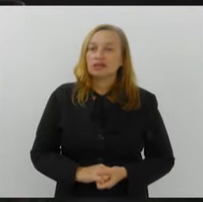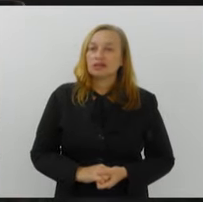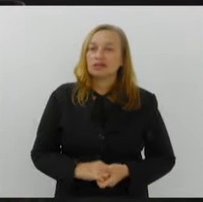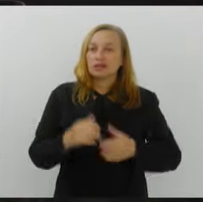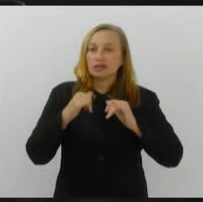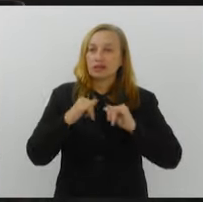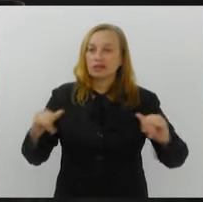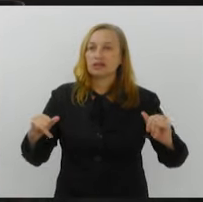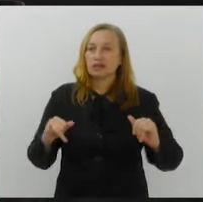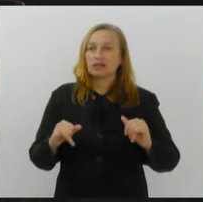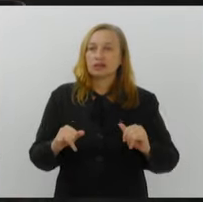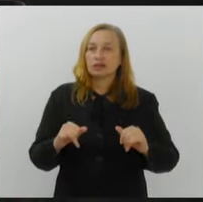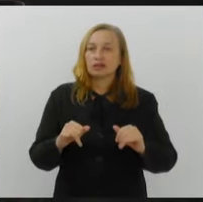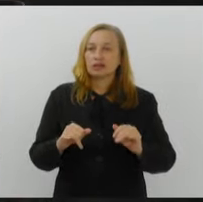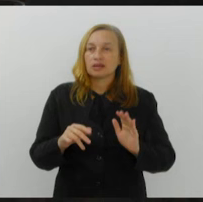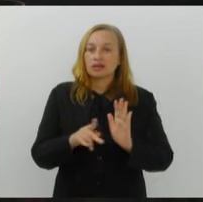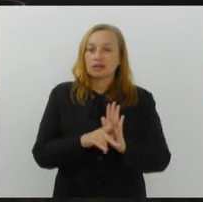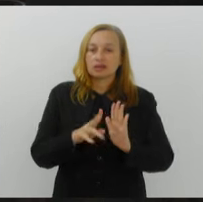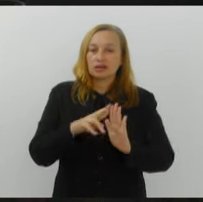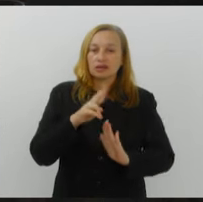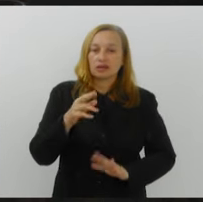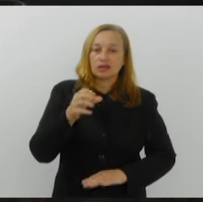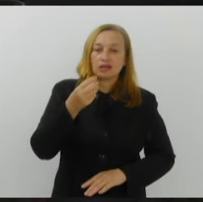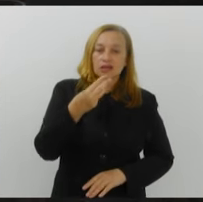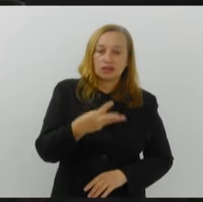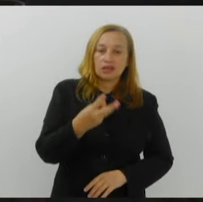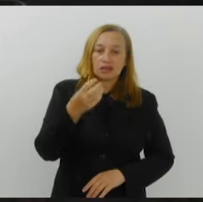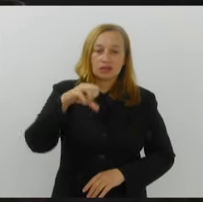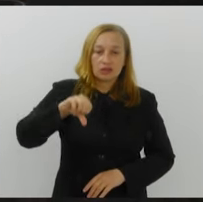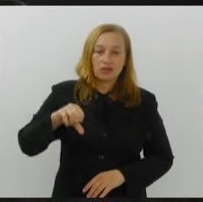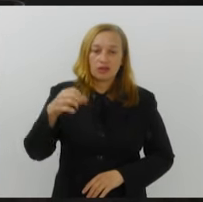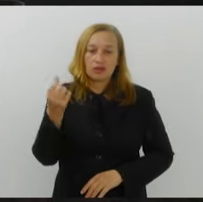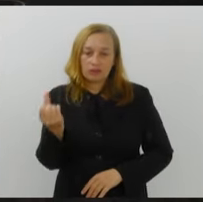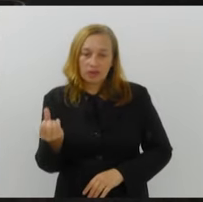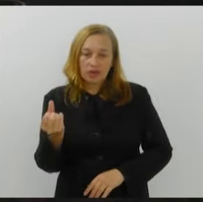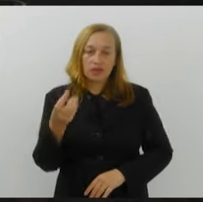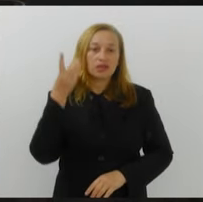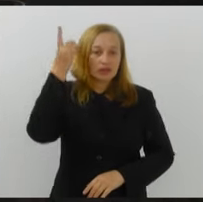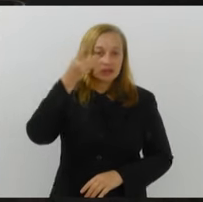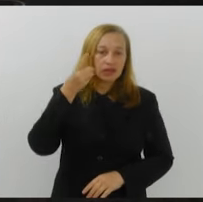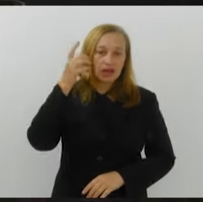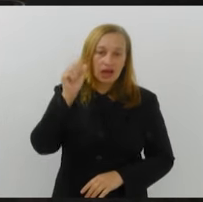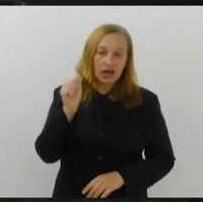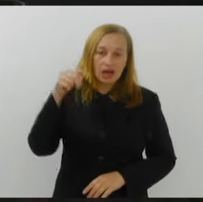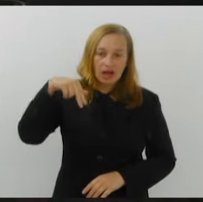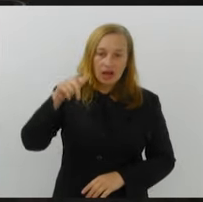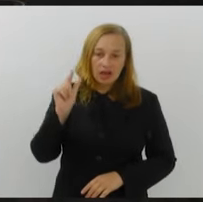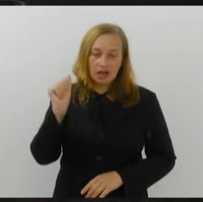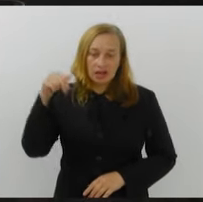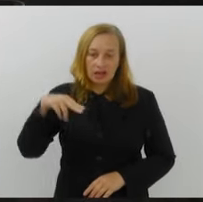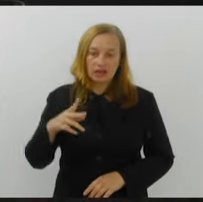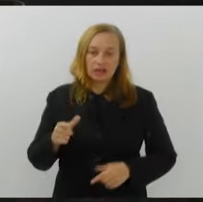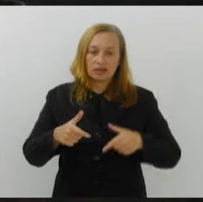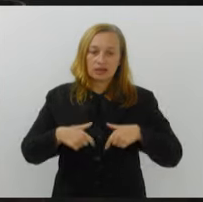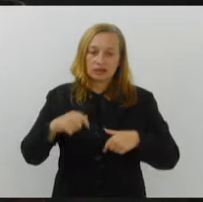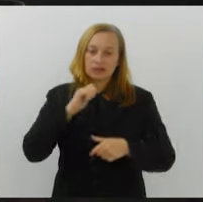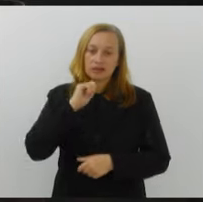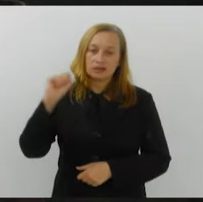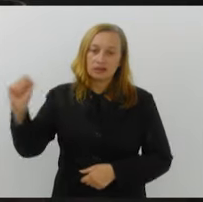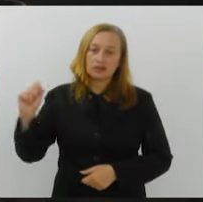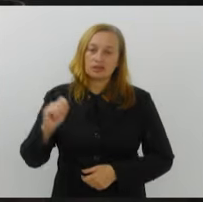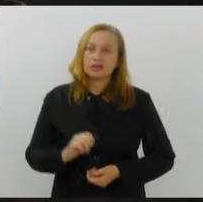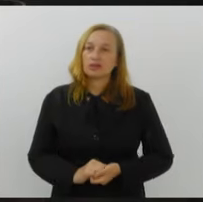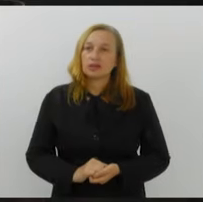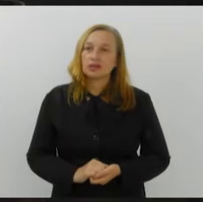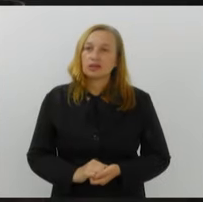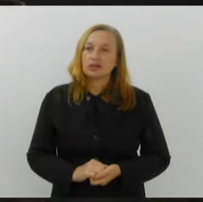Anuncio o projeto de resolução número 396, de 23, de autoria do deputado Alan Lopes, que concede a medalha Tiradentes, respectivo diploma, ao